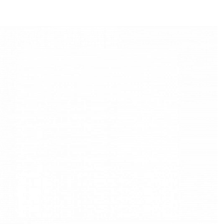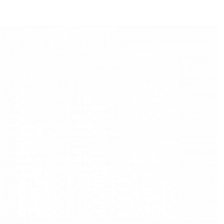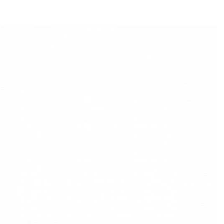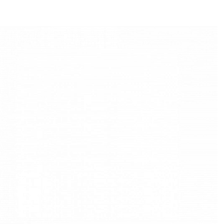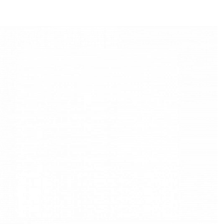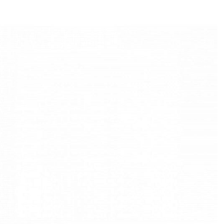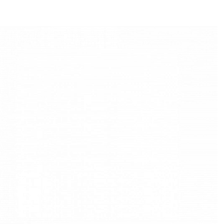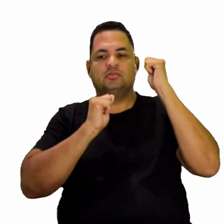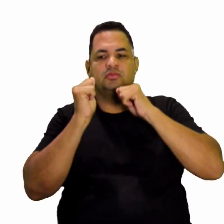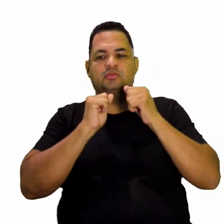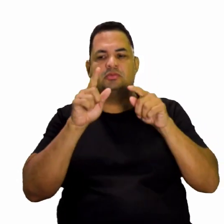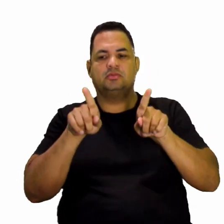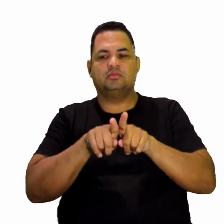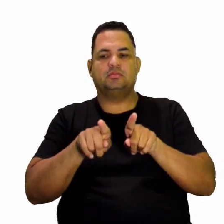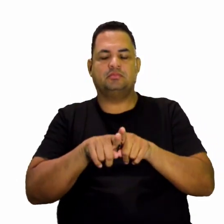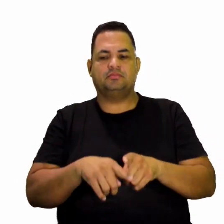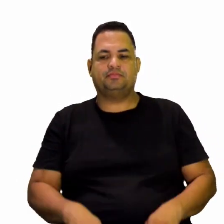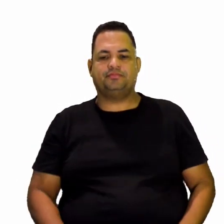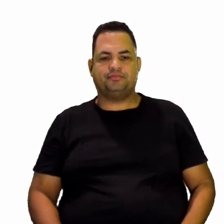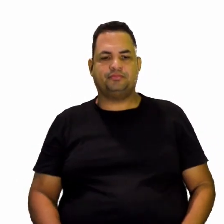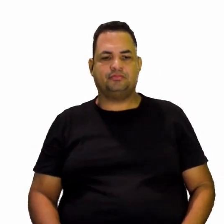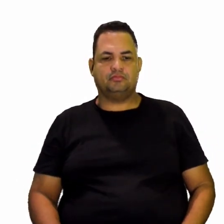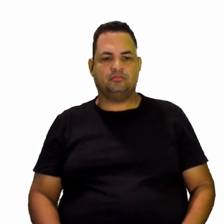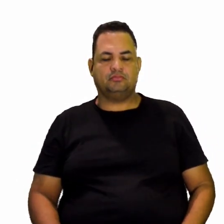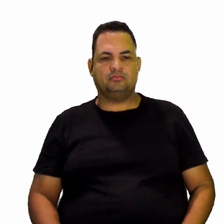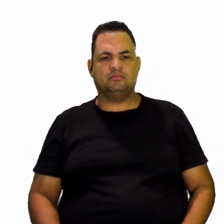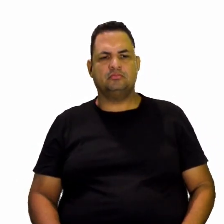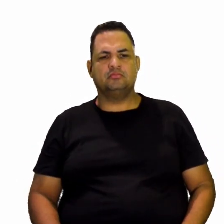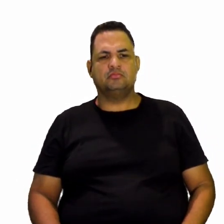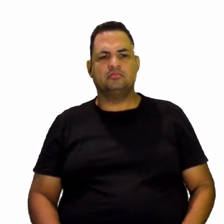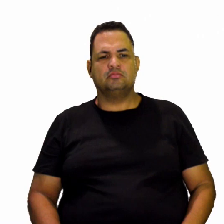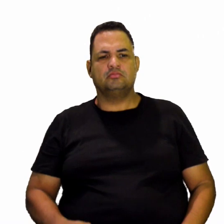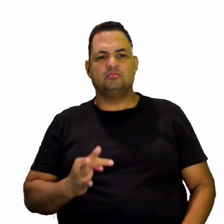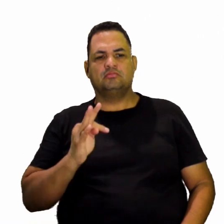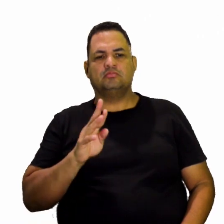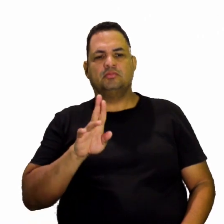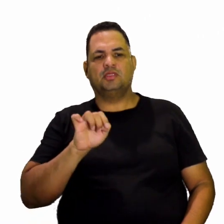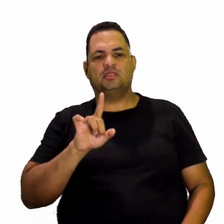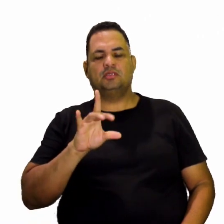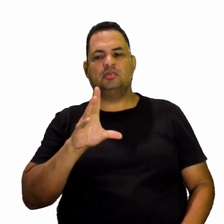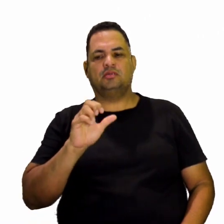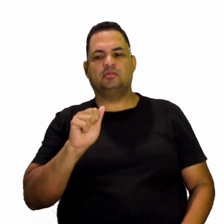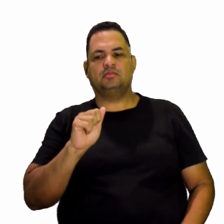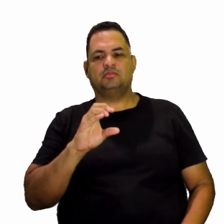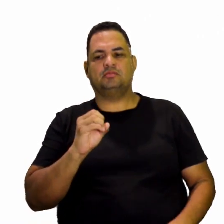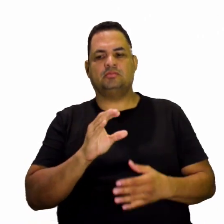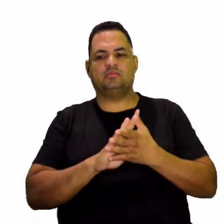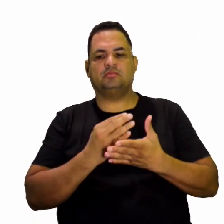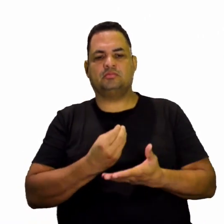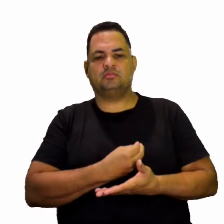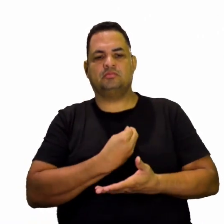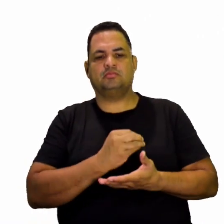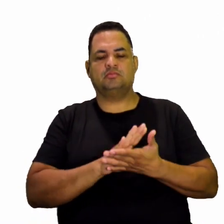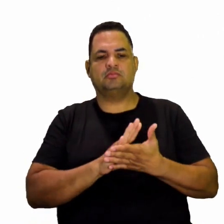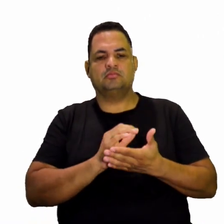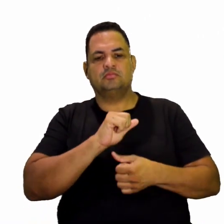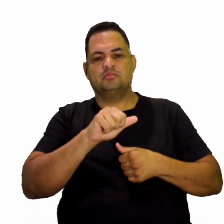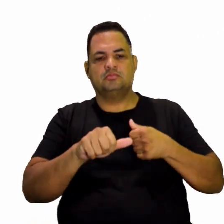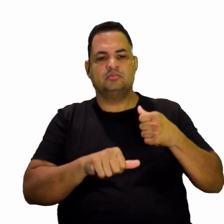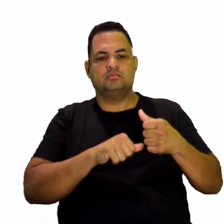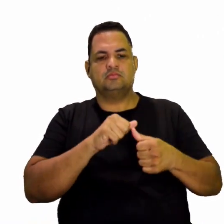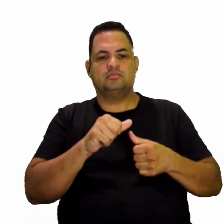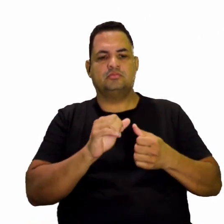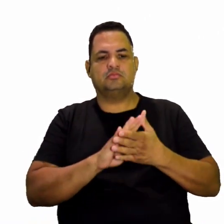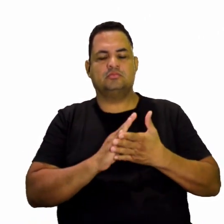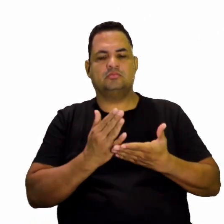seja, pedaços, tá bom? E os transgênicos, que são organismos geneticamente